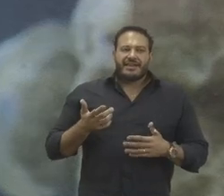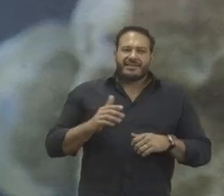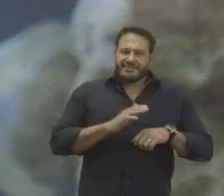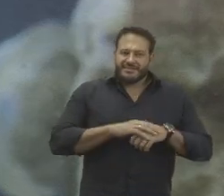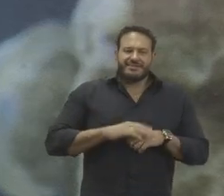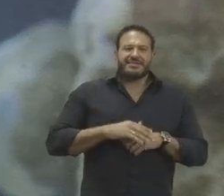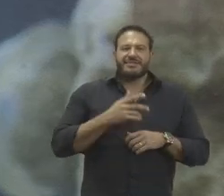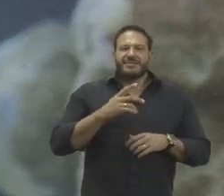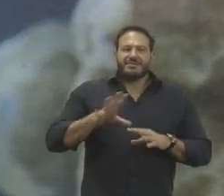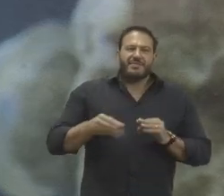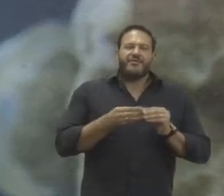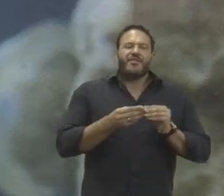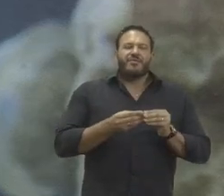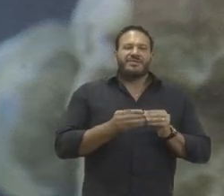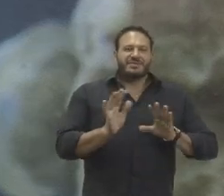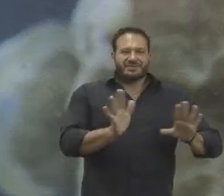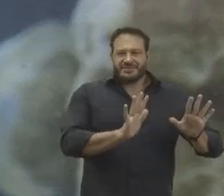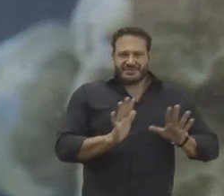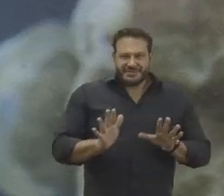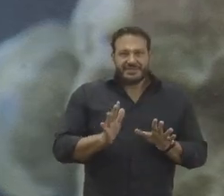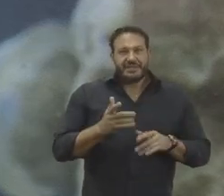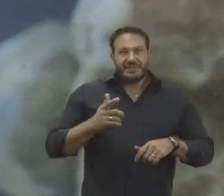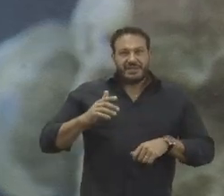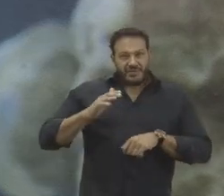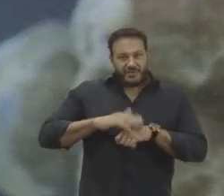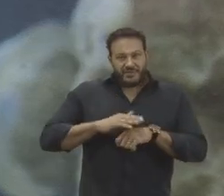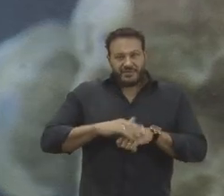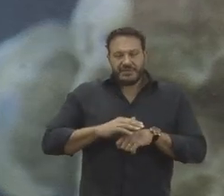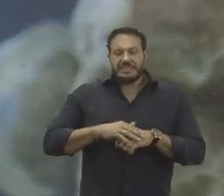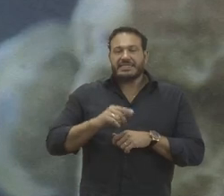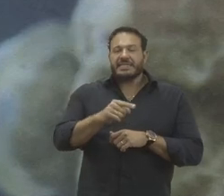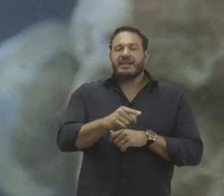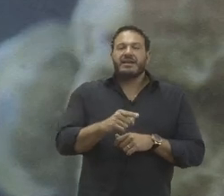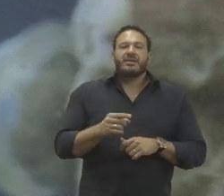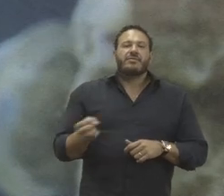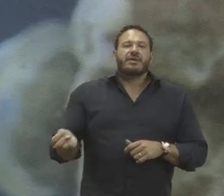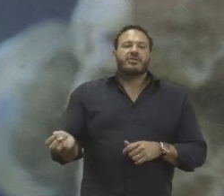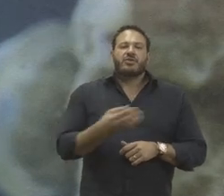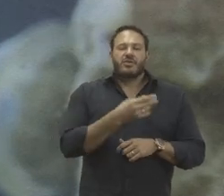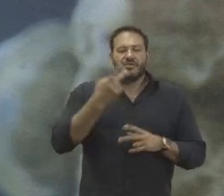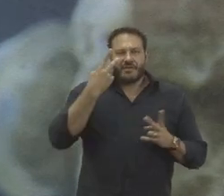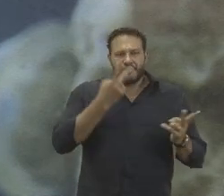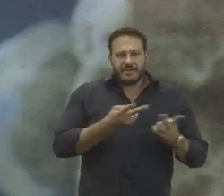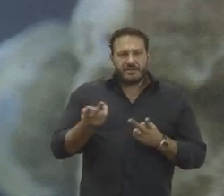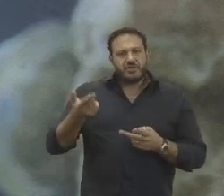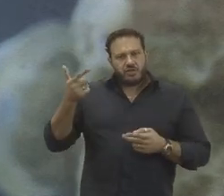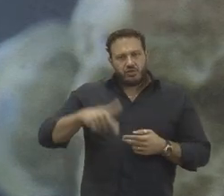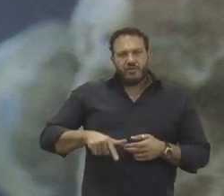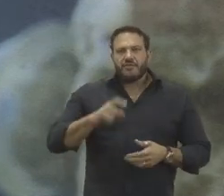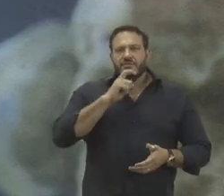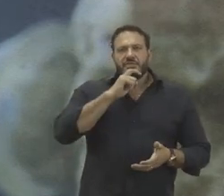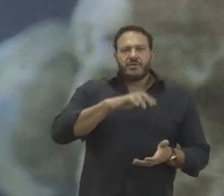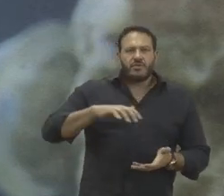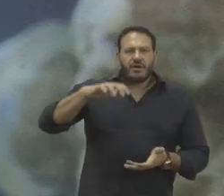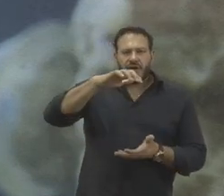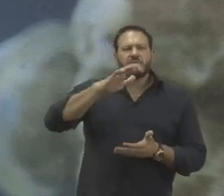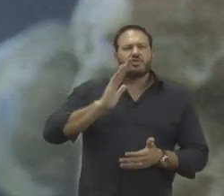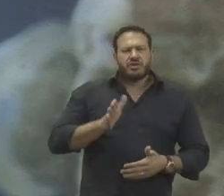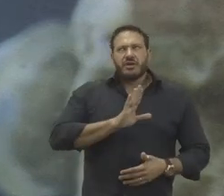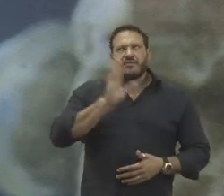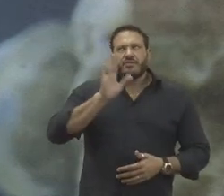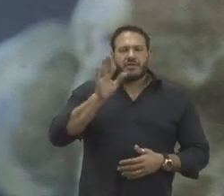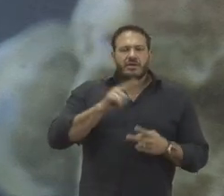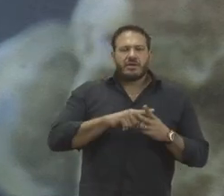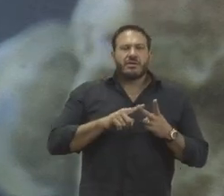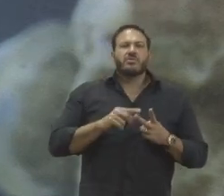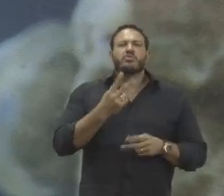despedida né Eh eu fiz uma nova visita eu voltei ao Ártico eu já tinha estado lá duas